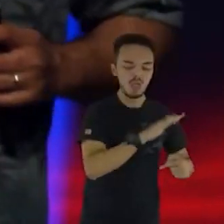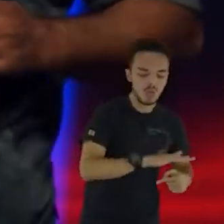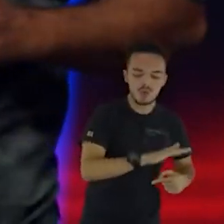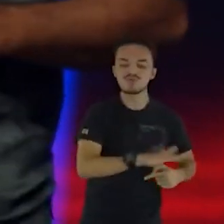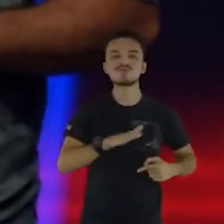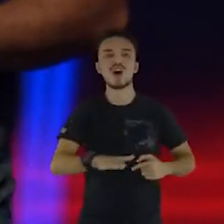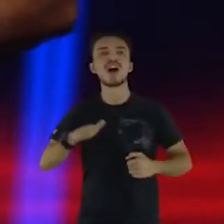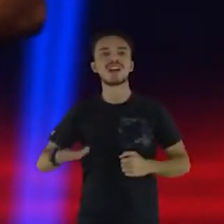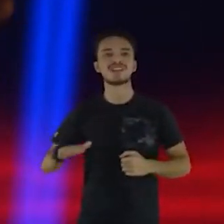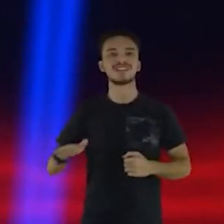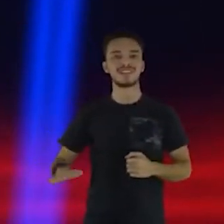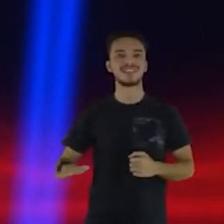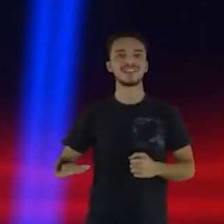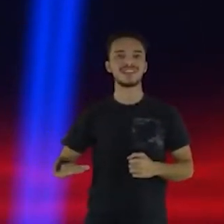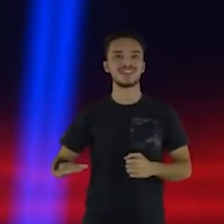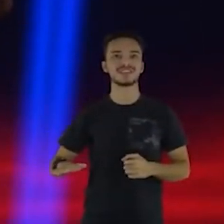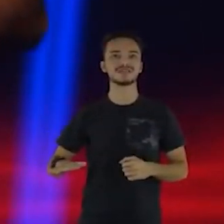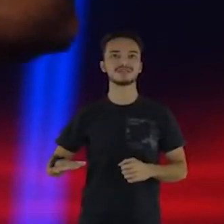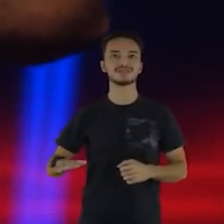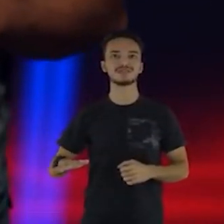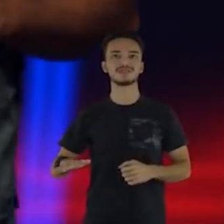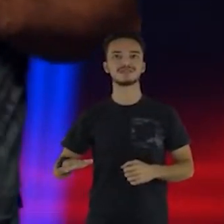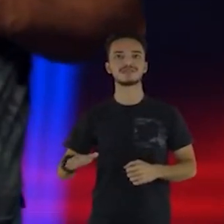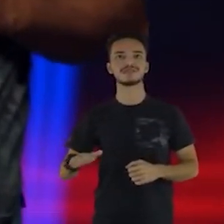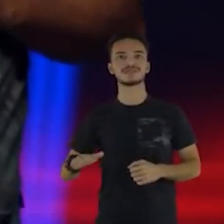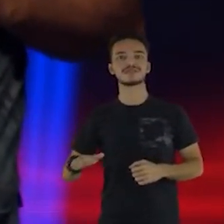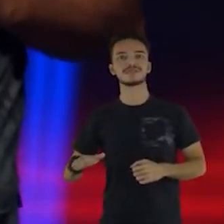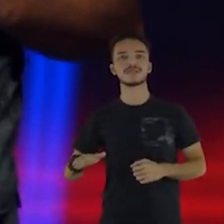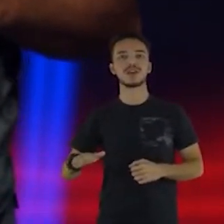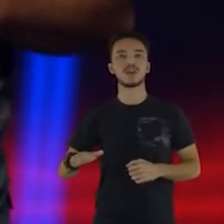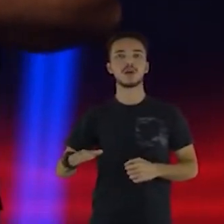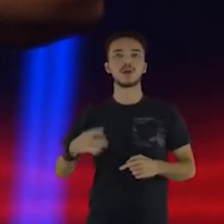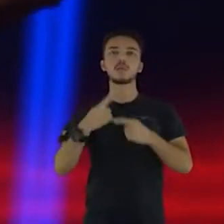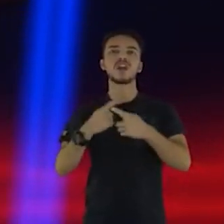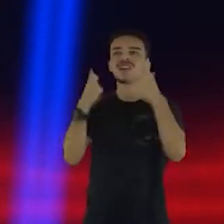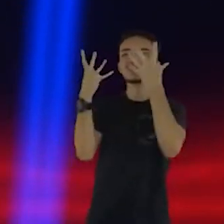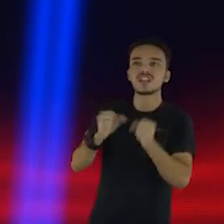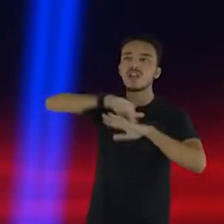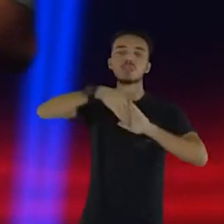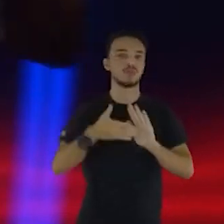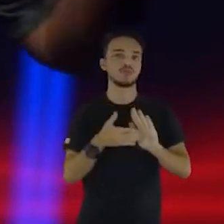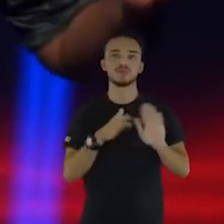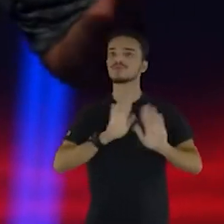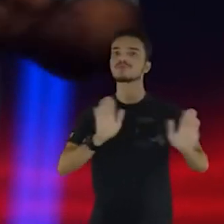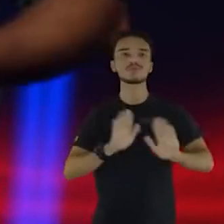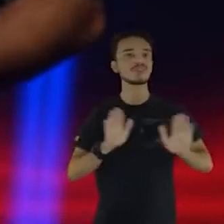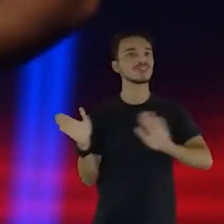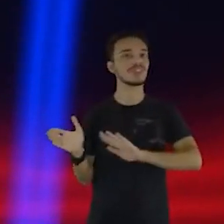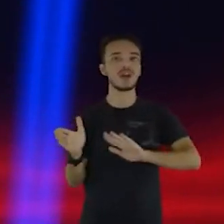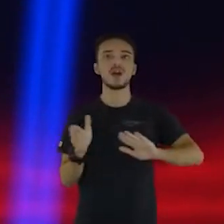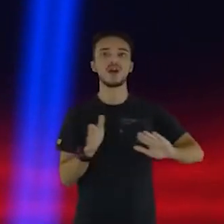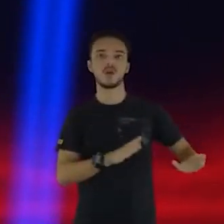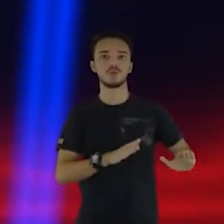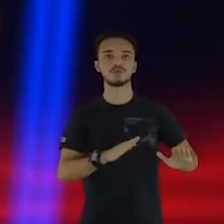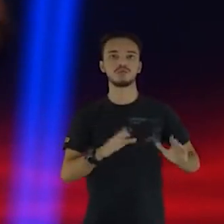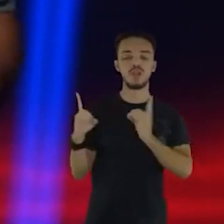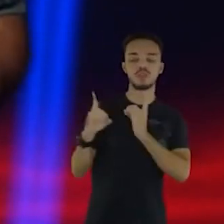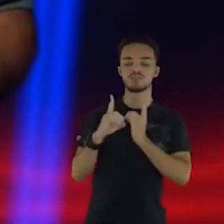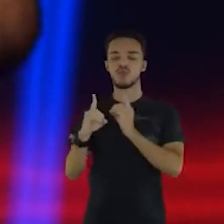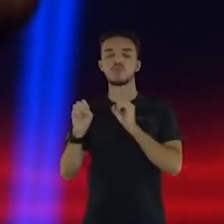e para cá, de um lado para o outro, pelas ondas, nem jogados para lá e para cá por todo o vento de doutrina e